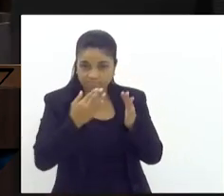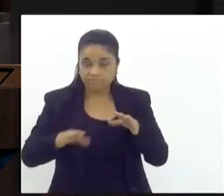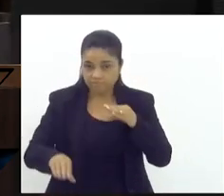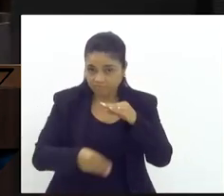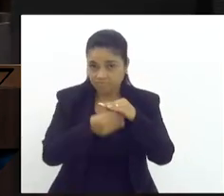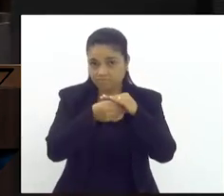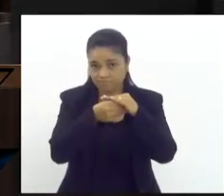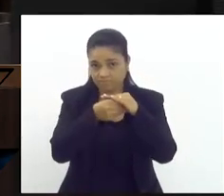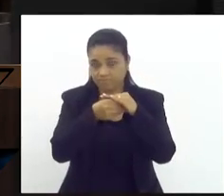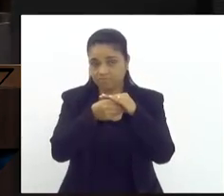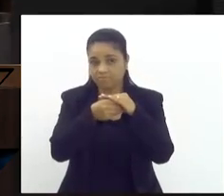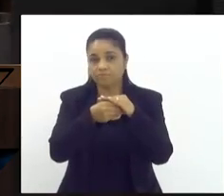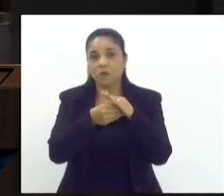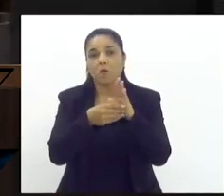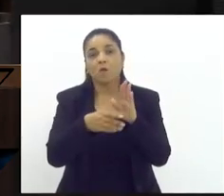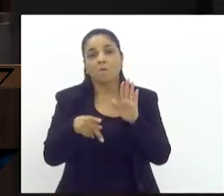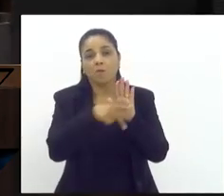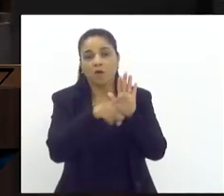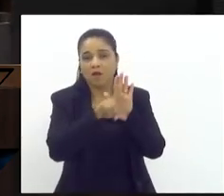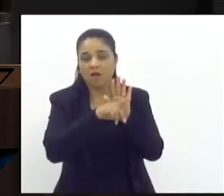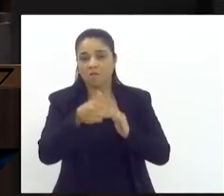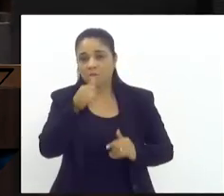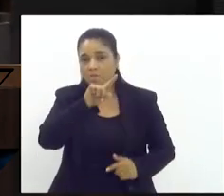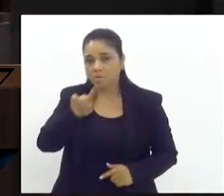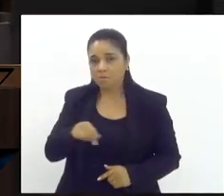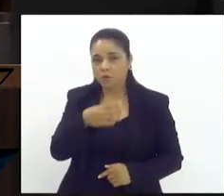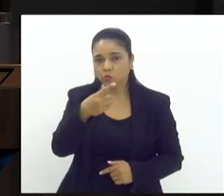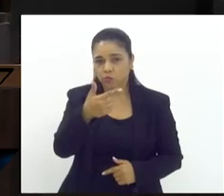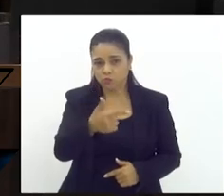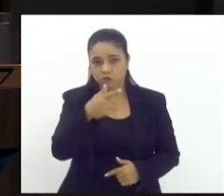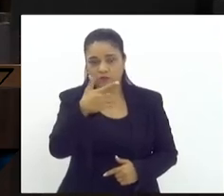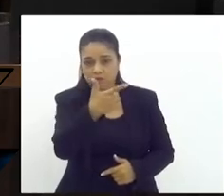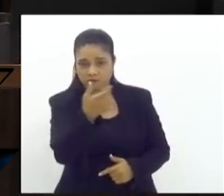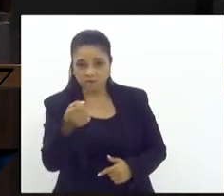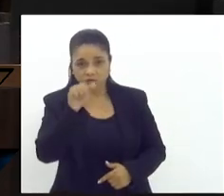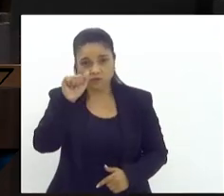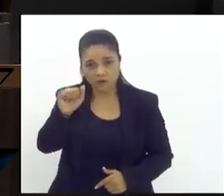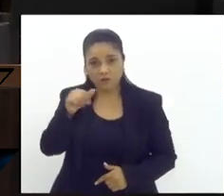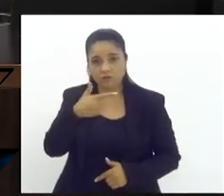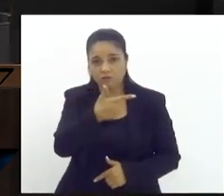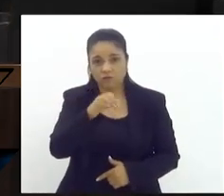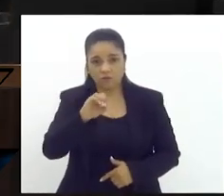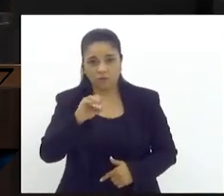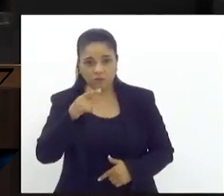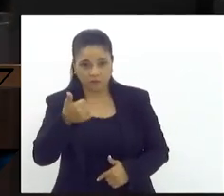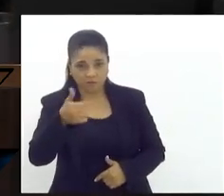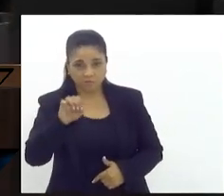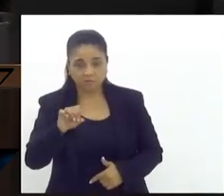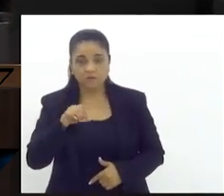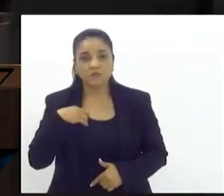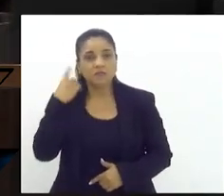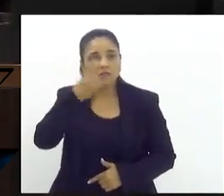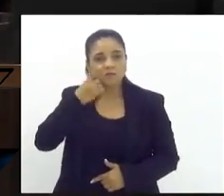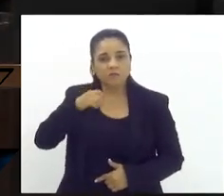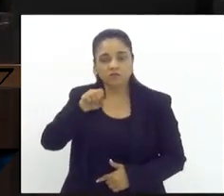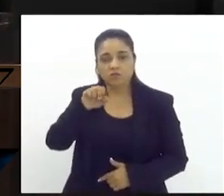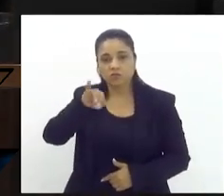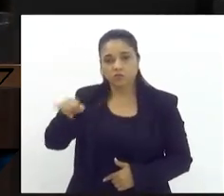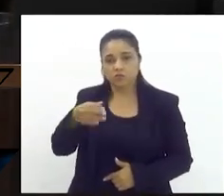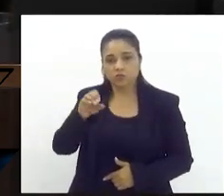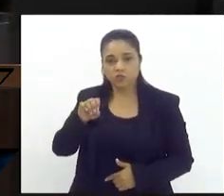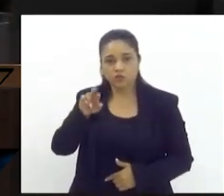emendada projeto de lei número 1220 a de 2015 de autoria deputado Jorge Felipe Neto